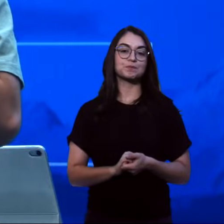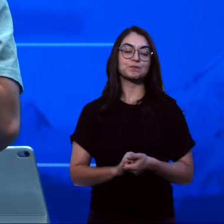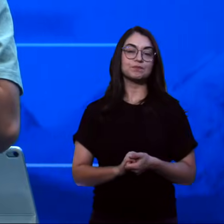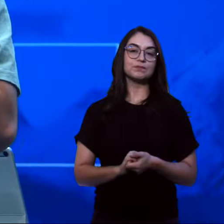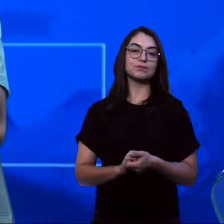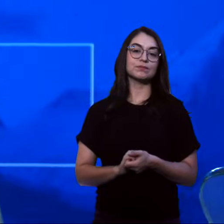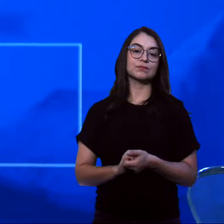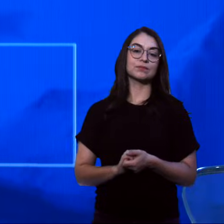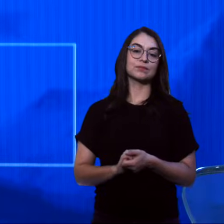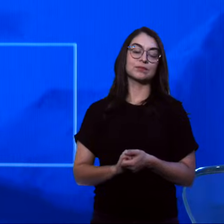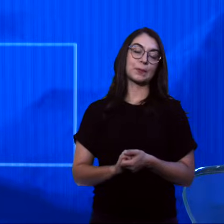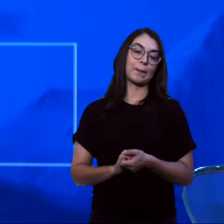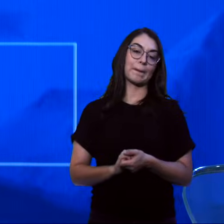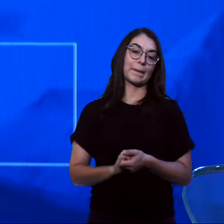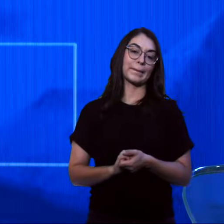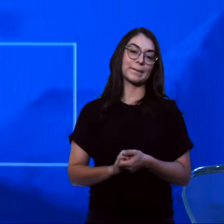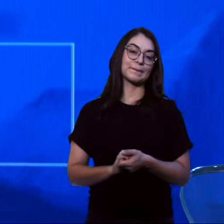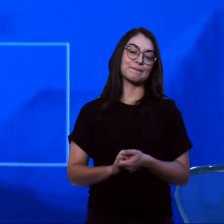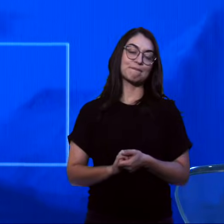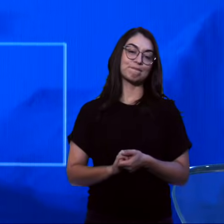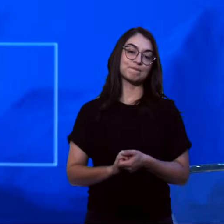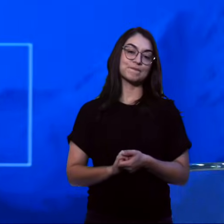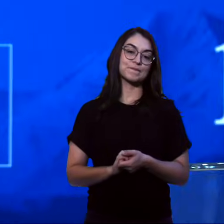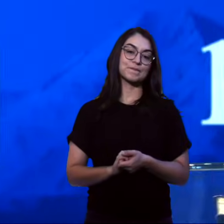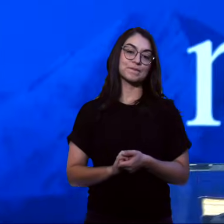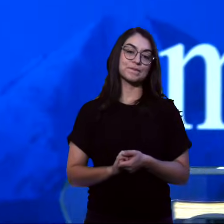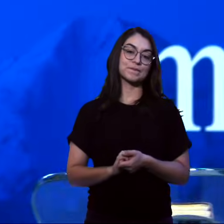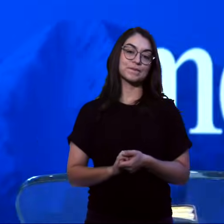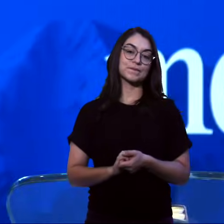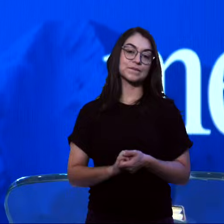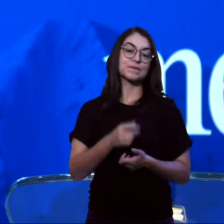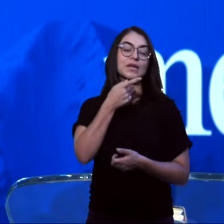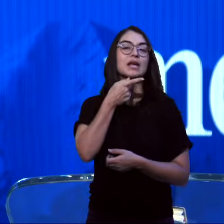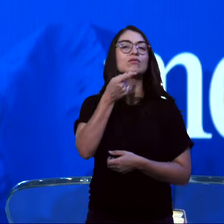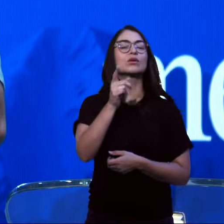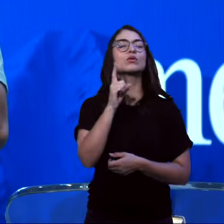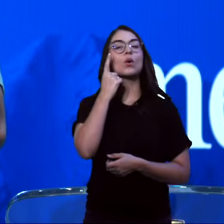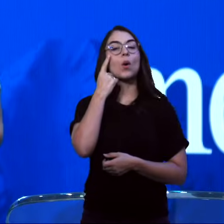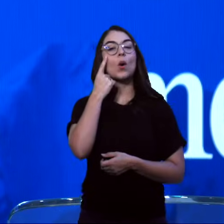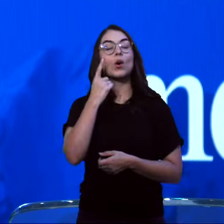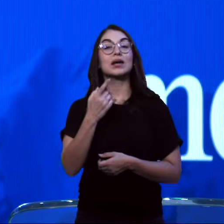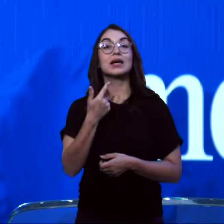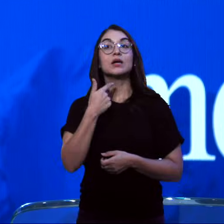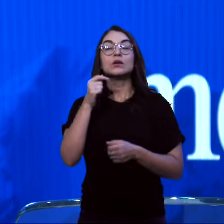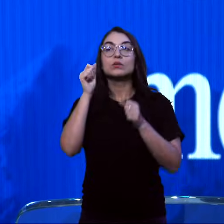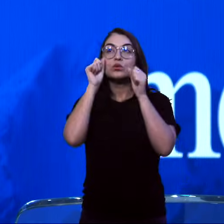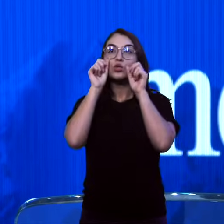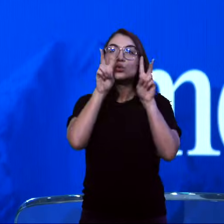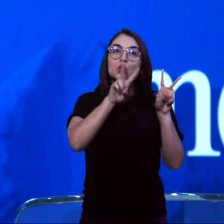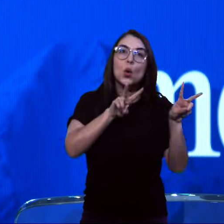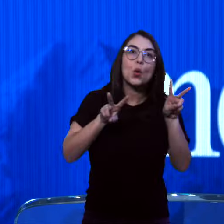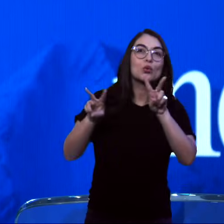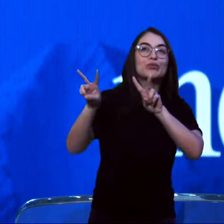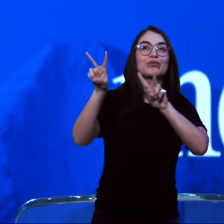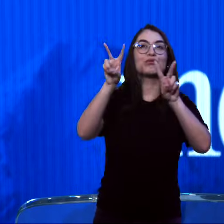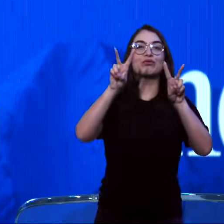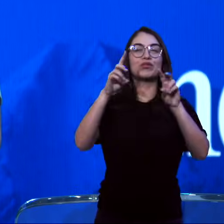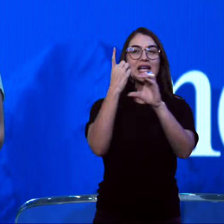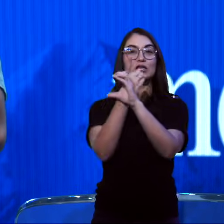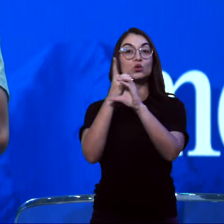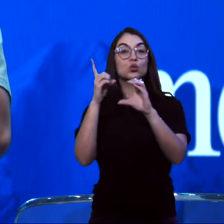primeiro culto na Arena da Baixada ali da SDA. Ele falou, olha, eu estou vendo cultos em estádios